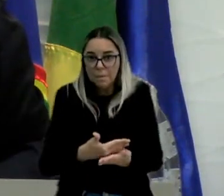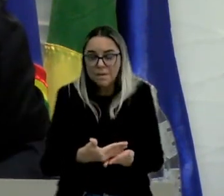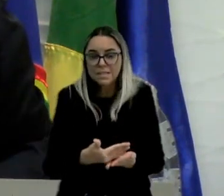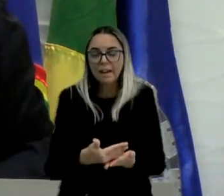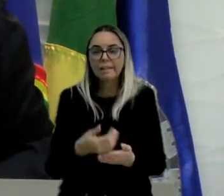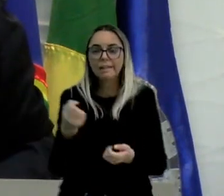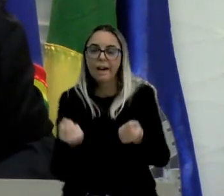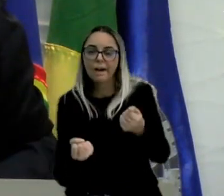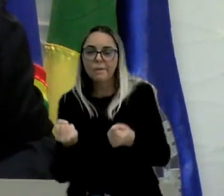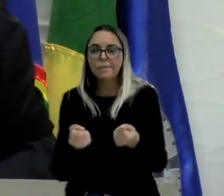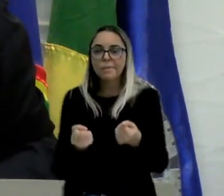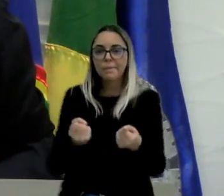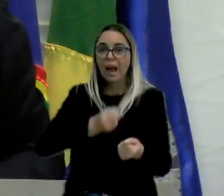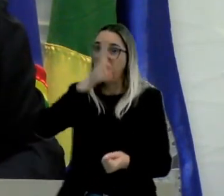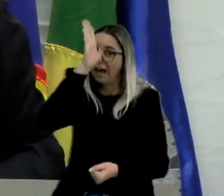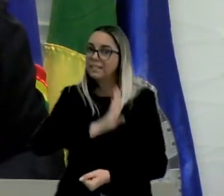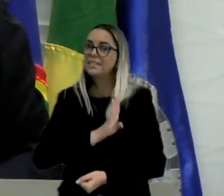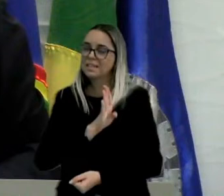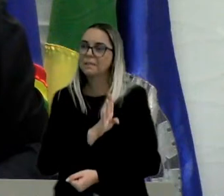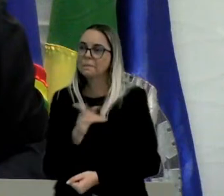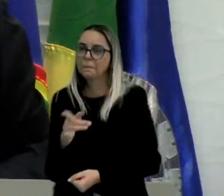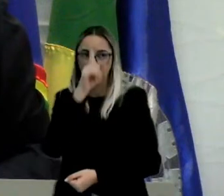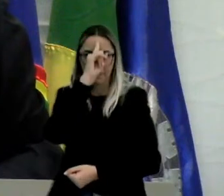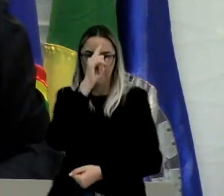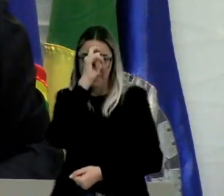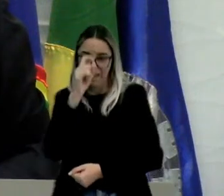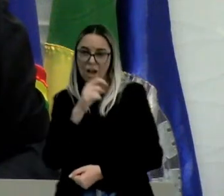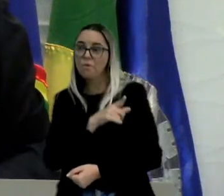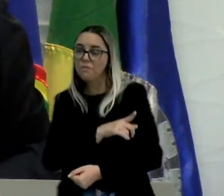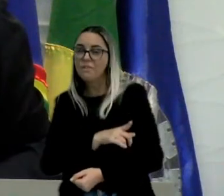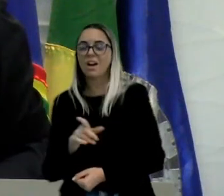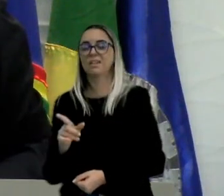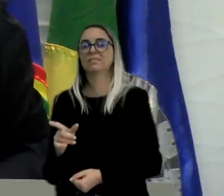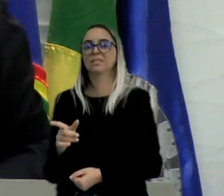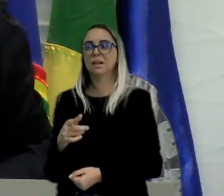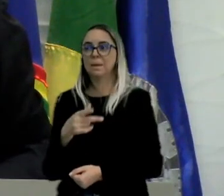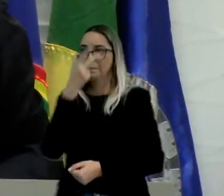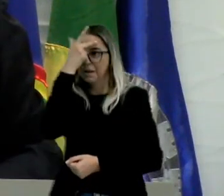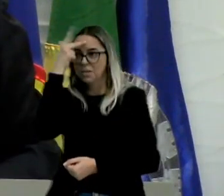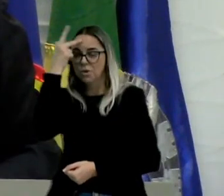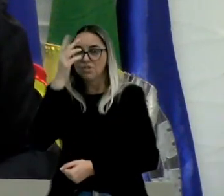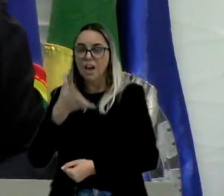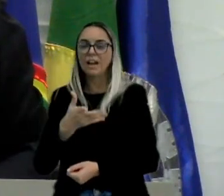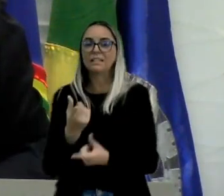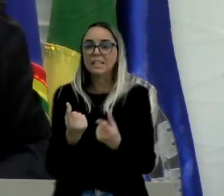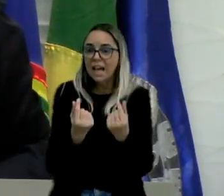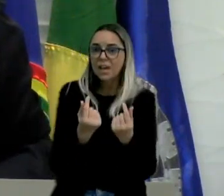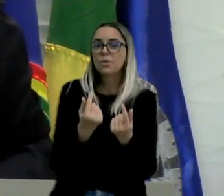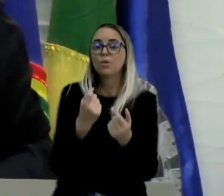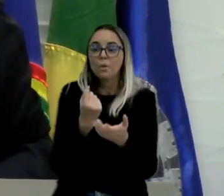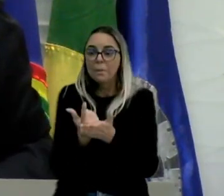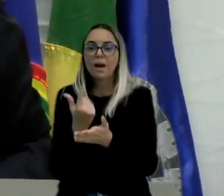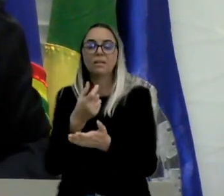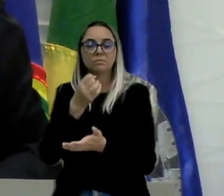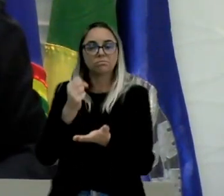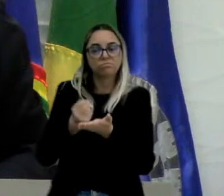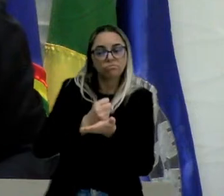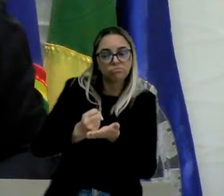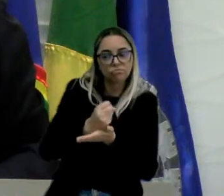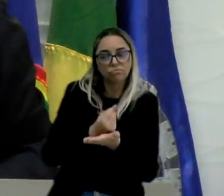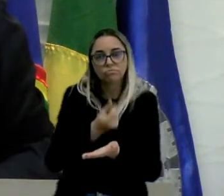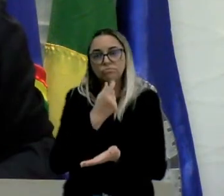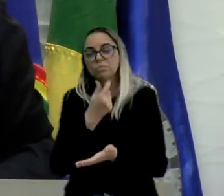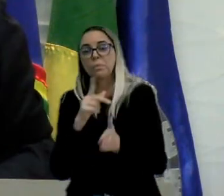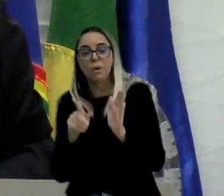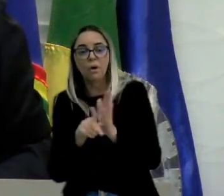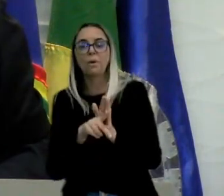conduzir a pessoa de graça para o hospital aquela pessoa tem dinheiro para o medicamento tem o dinheiro